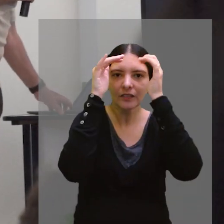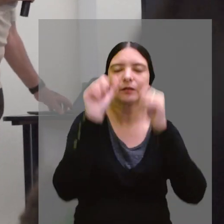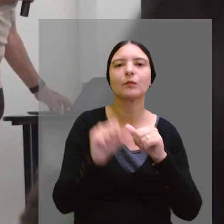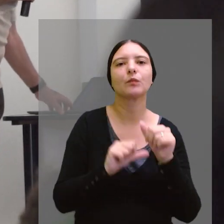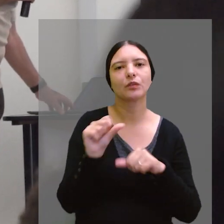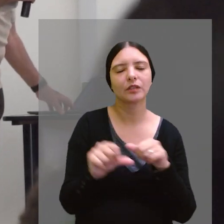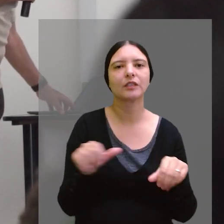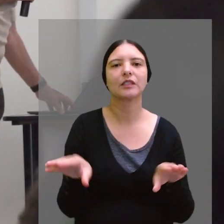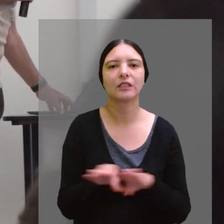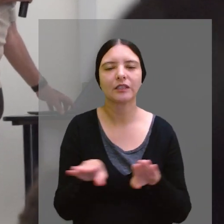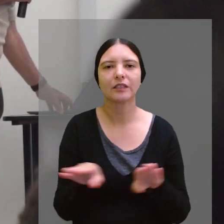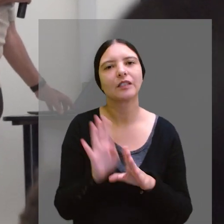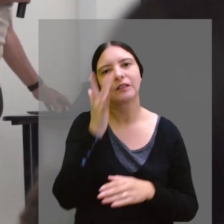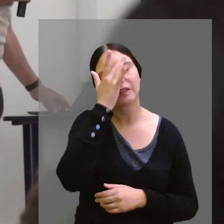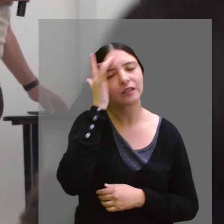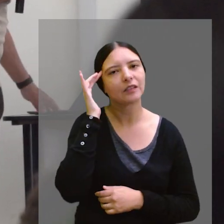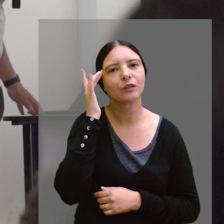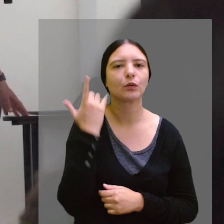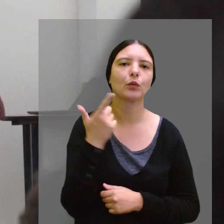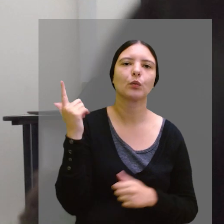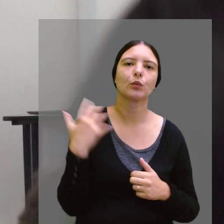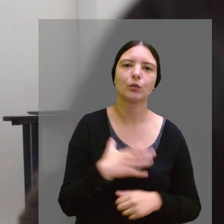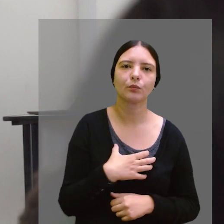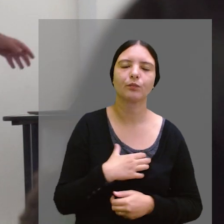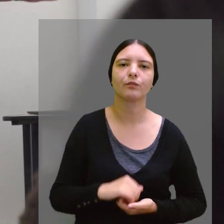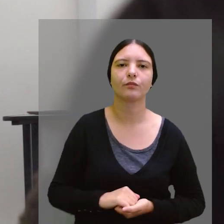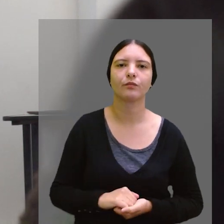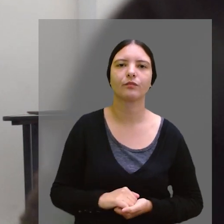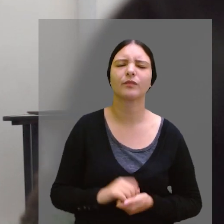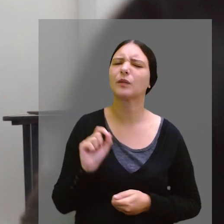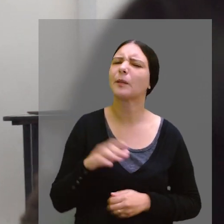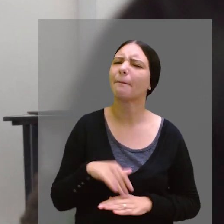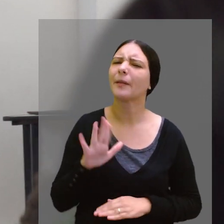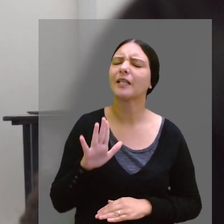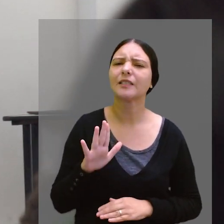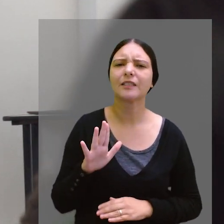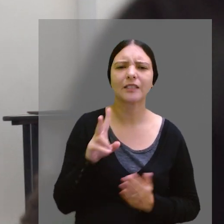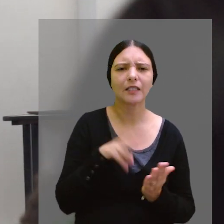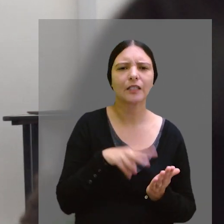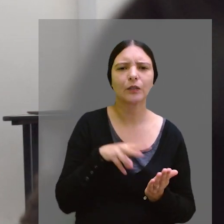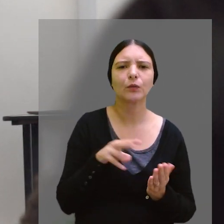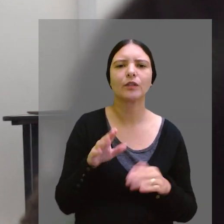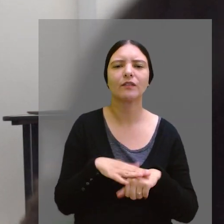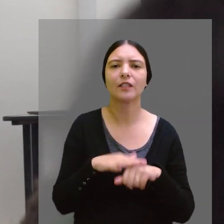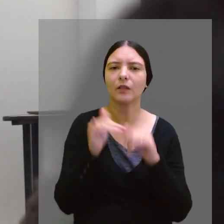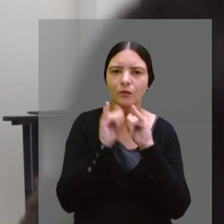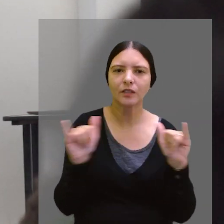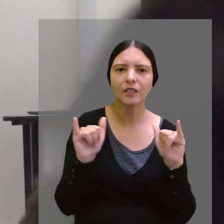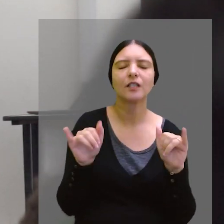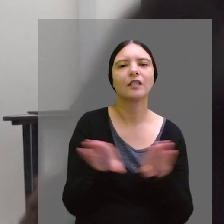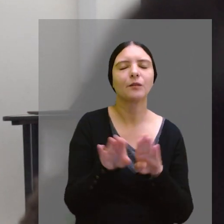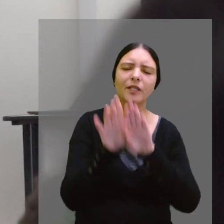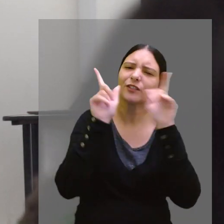muda as pessoas em outra escala. O que mais que a leitura proporciona? Que eu já falei para vocês: